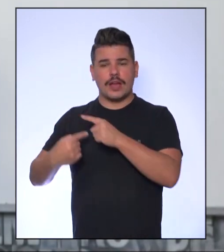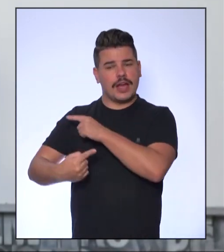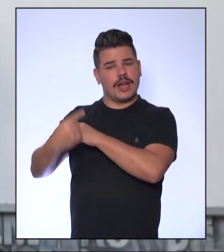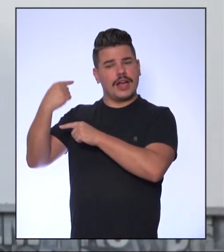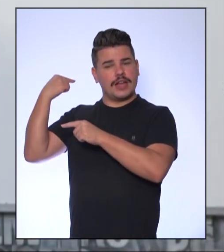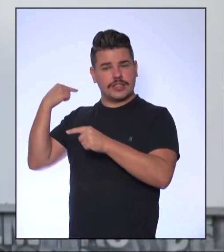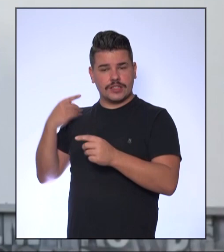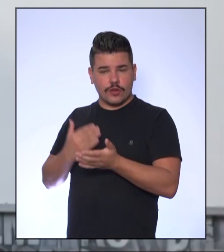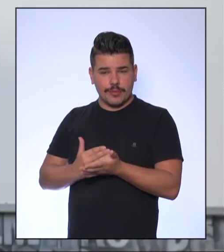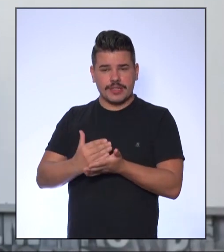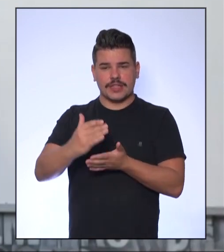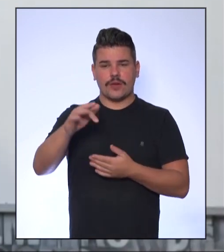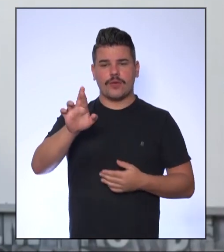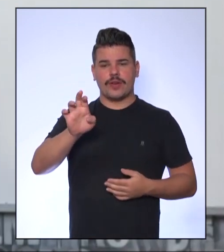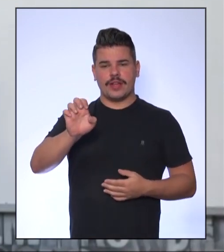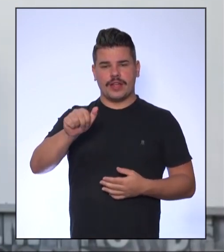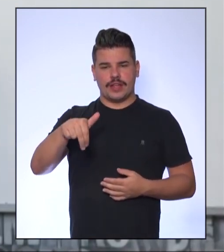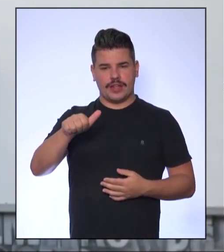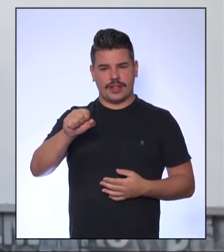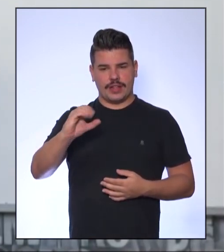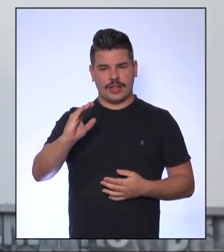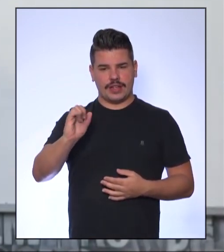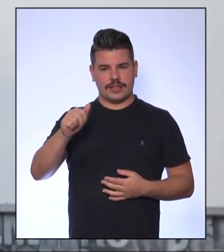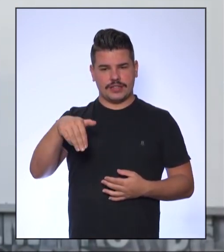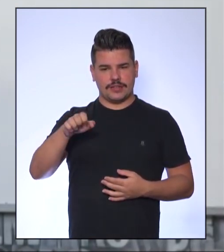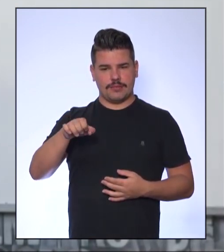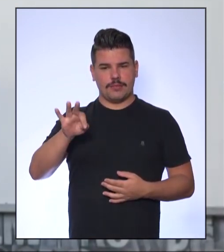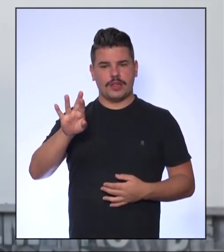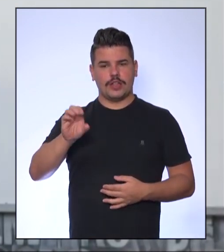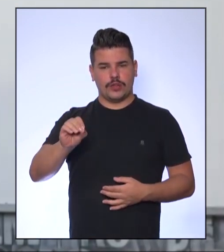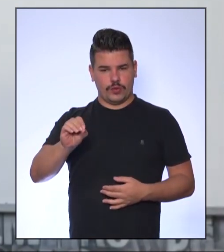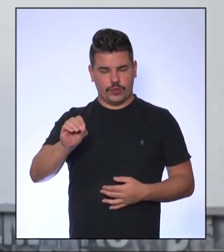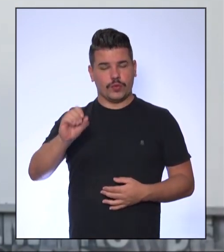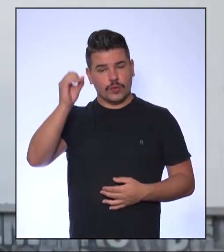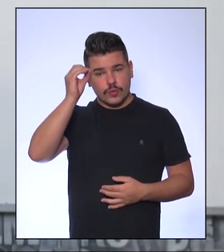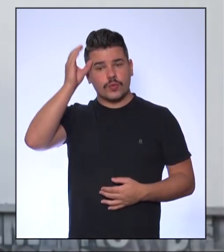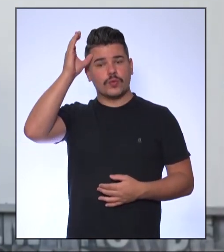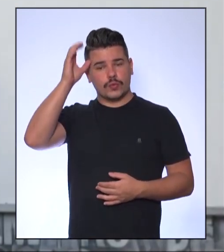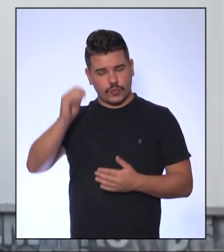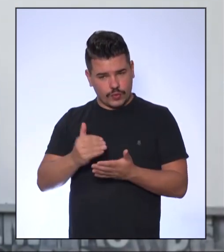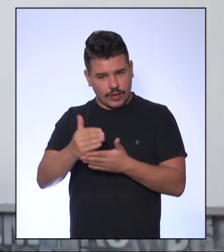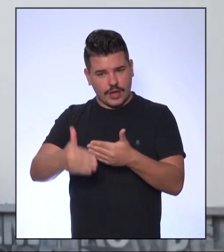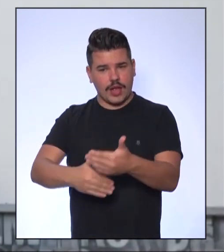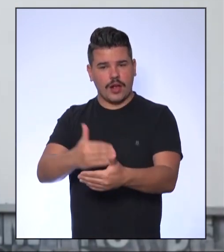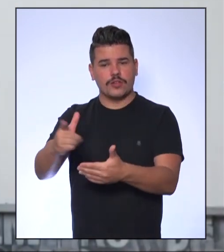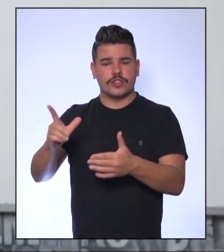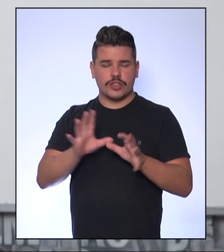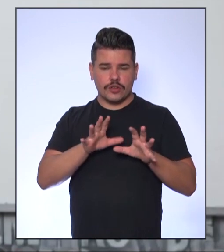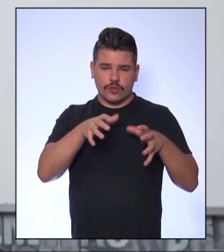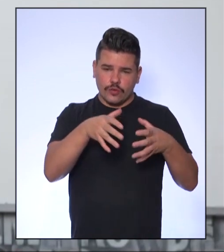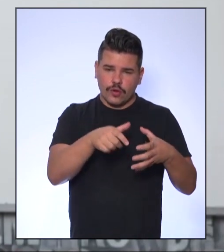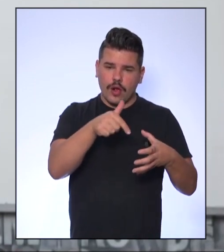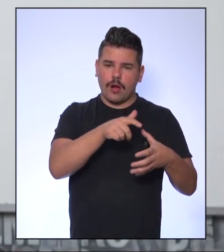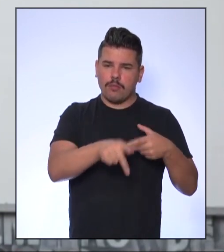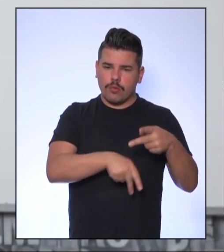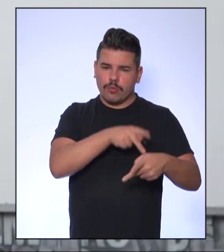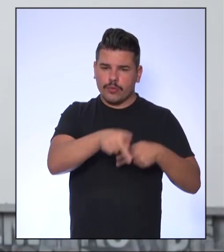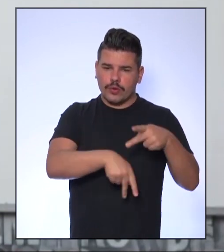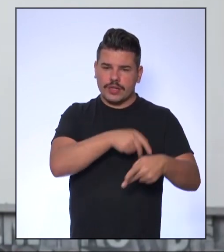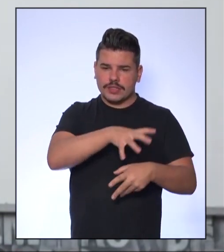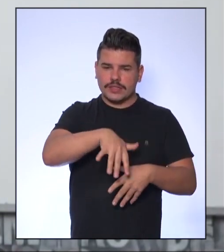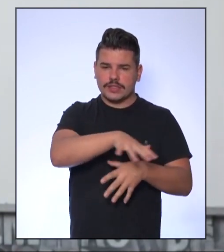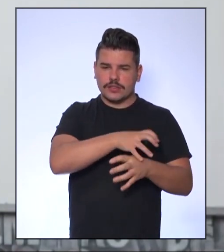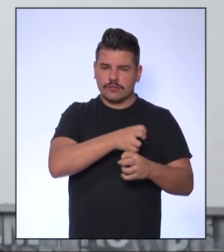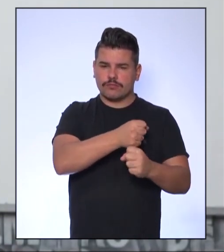renascimento cultural, existia ali uma alienação maciça da população, certo?